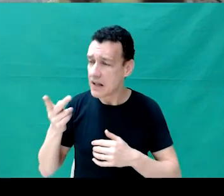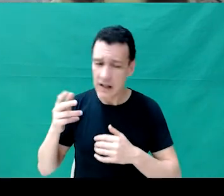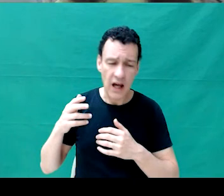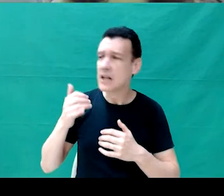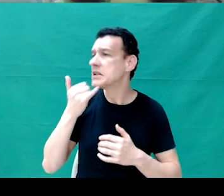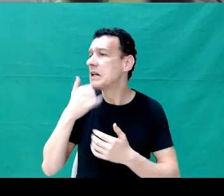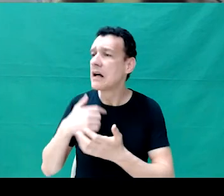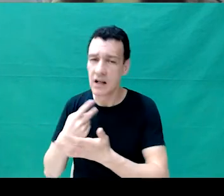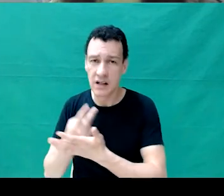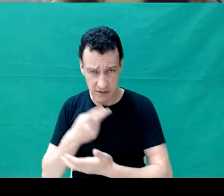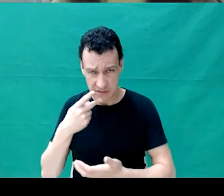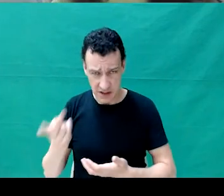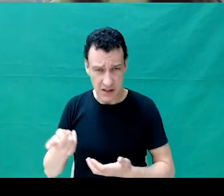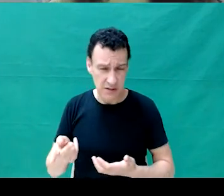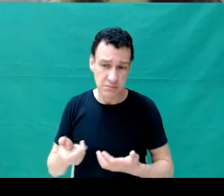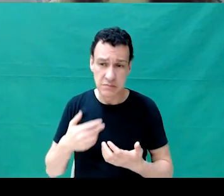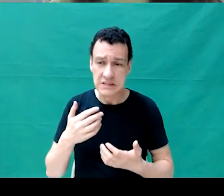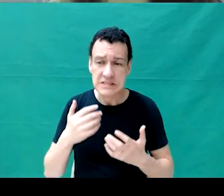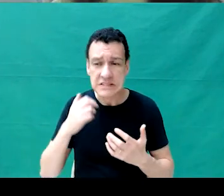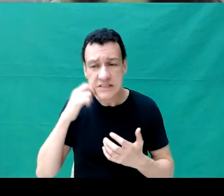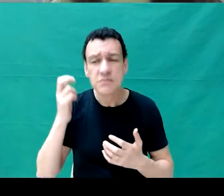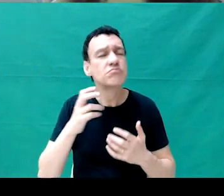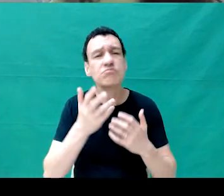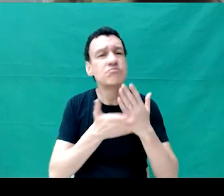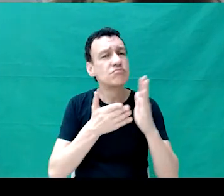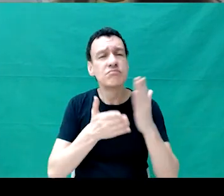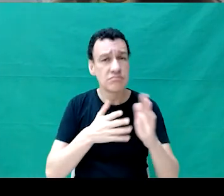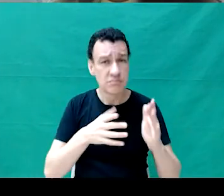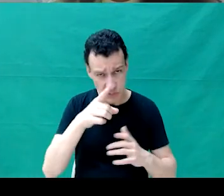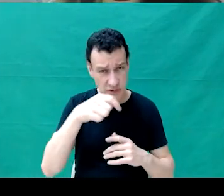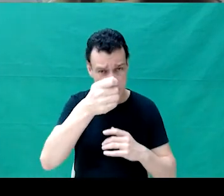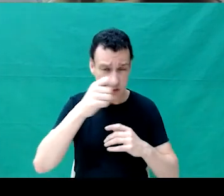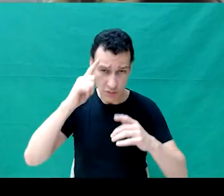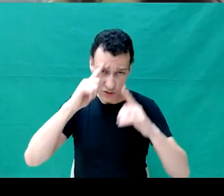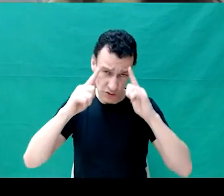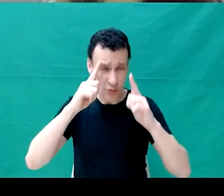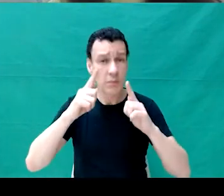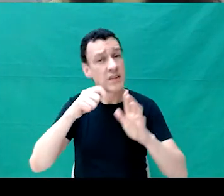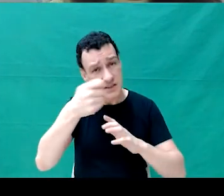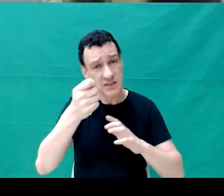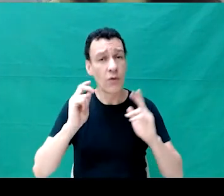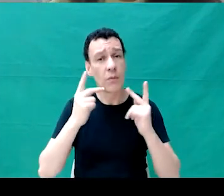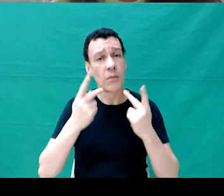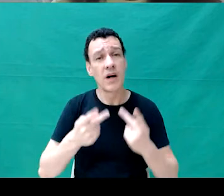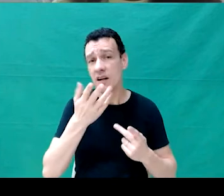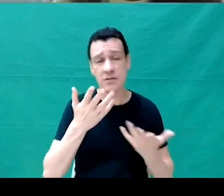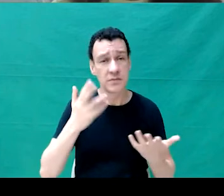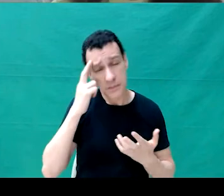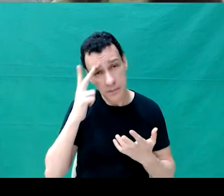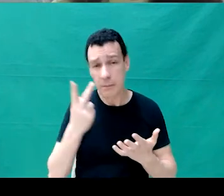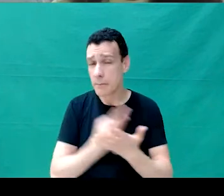Você, apesar de gestão, você é ser humano como qualquer outra pessoa. E você tem esse direito de